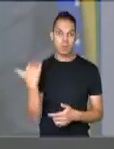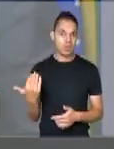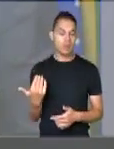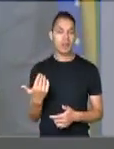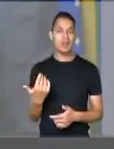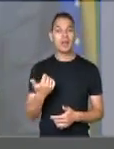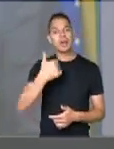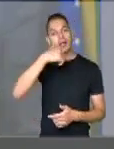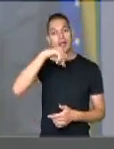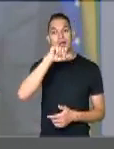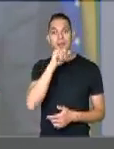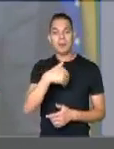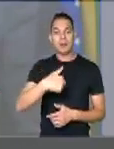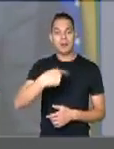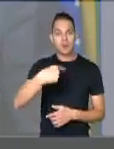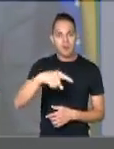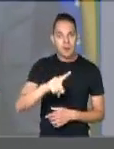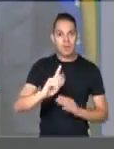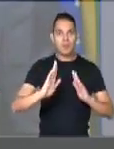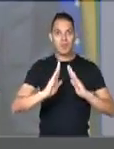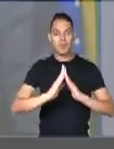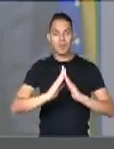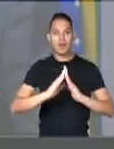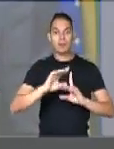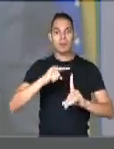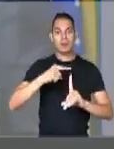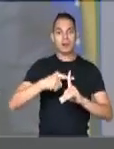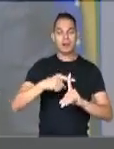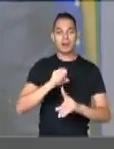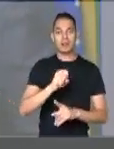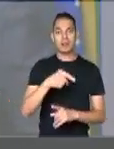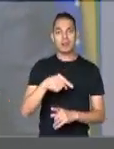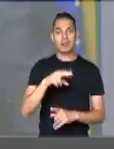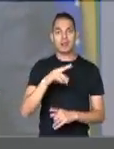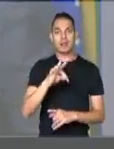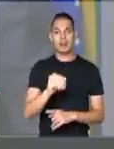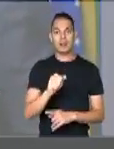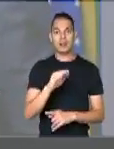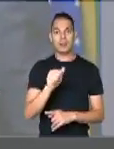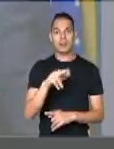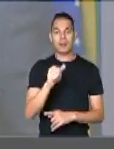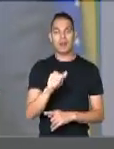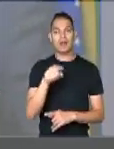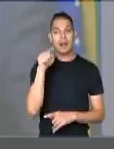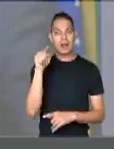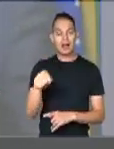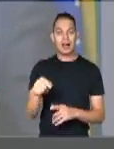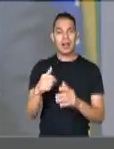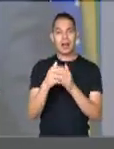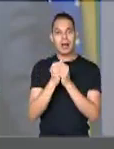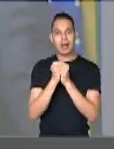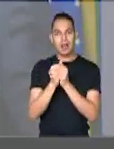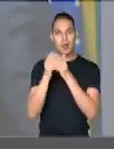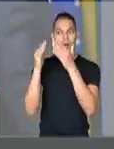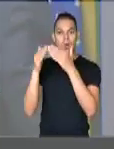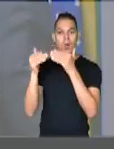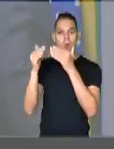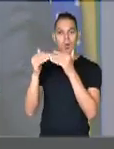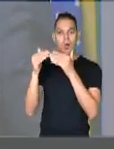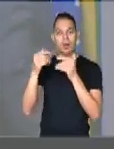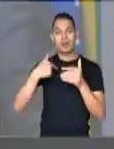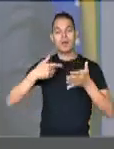Bárbara e lá fizeram uma oração e eu parti para o Hospital Dom Pedro de